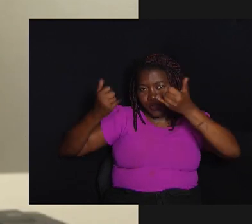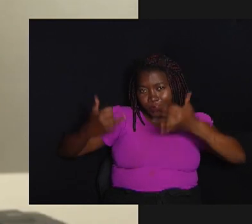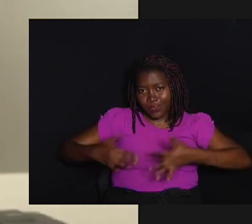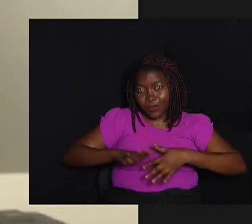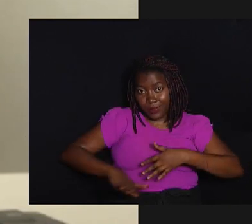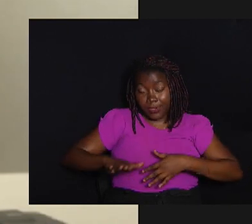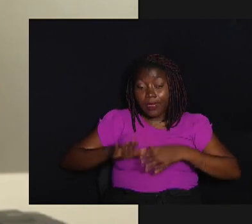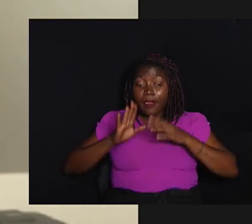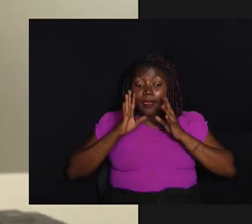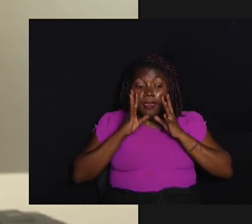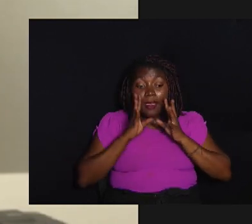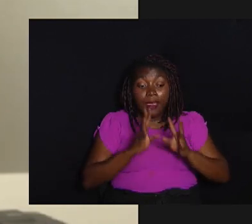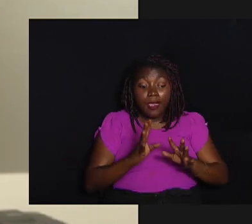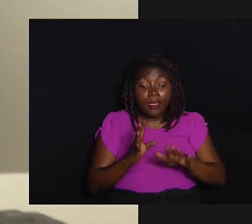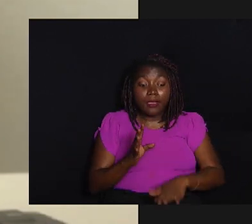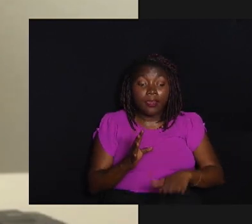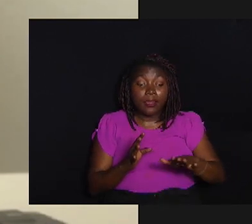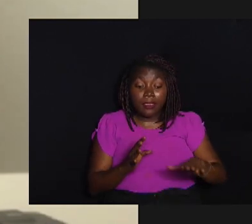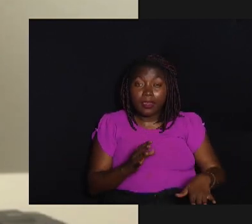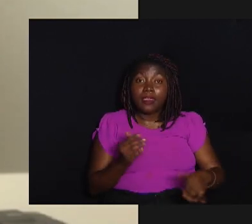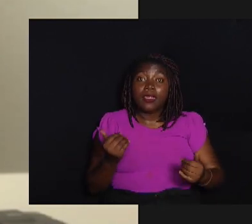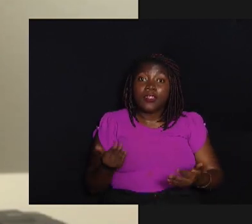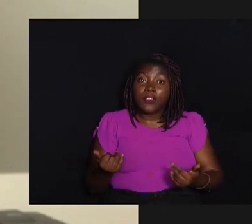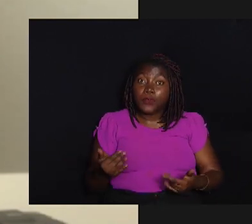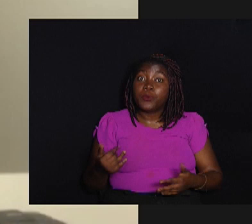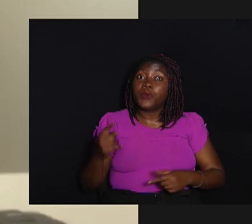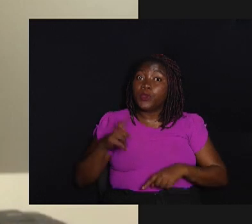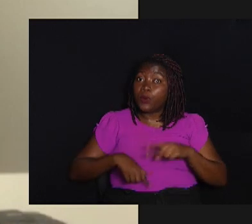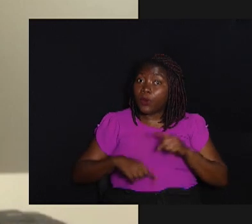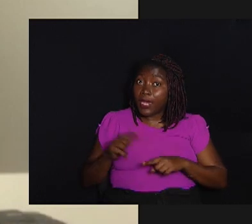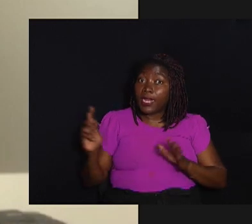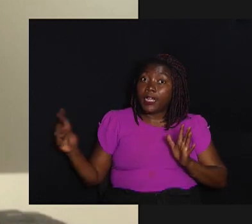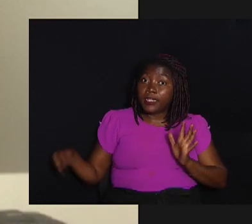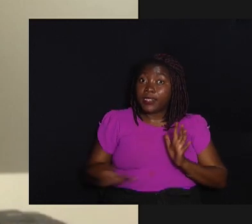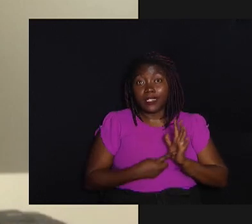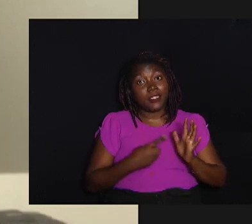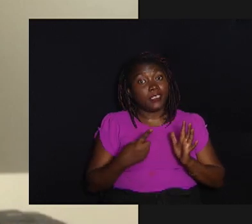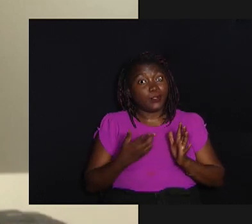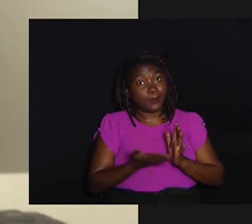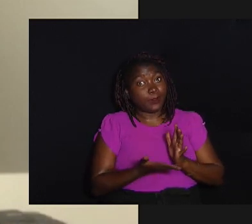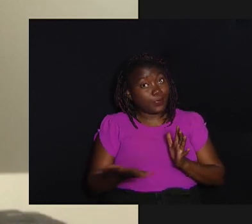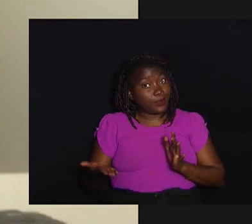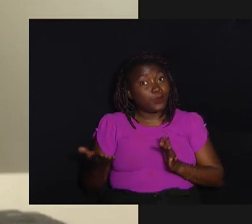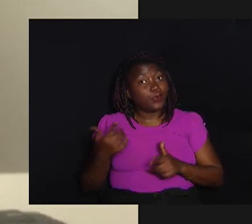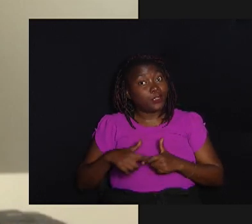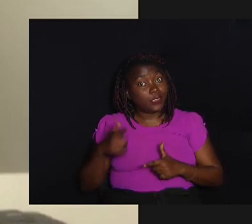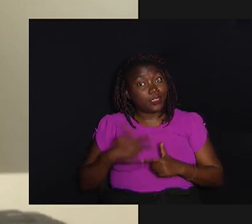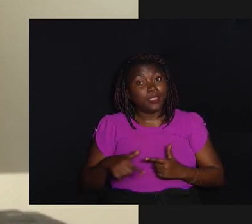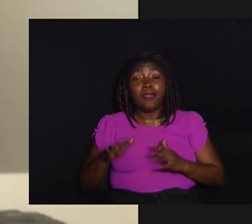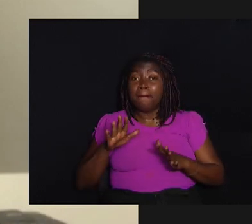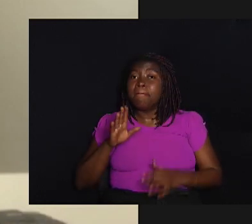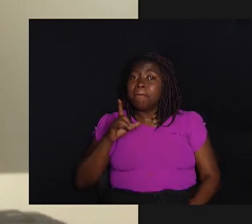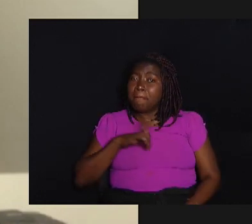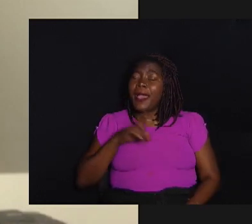adolescente que está sendo o objeto, entre aspas, né, da discussão, do litígio, dessa controvérsia. Mas há, sim, a possibilidade